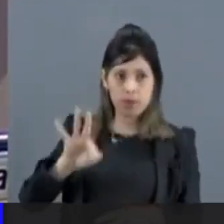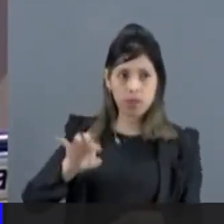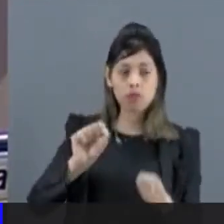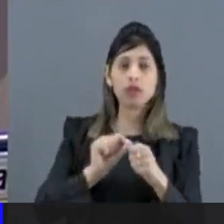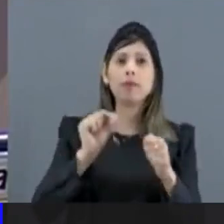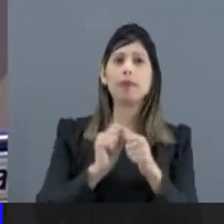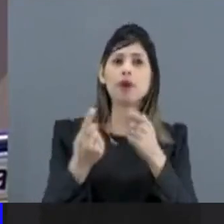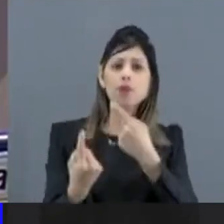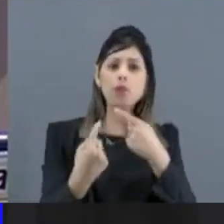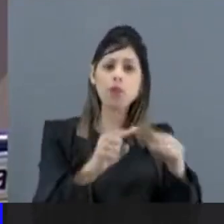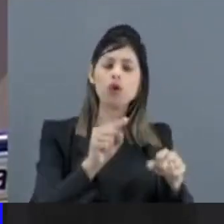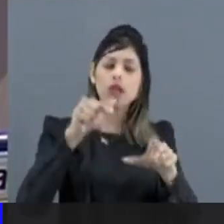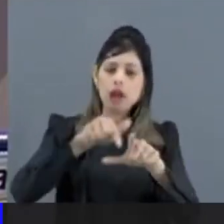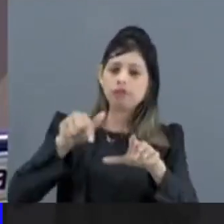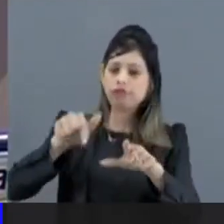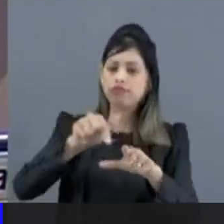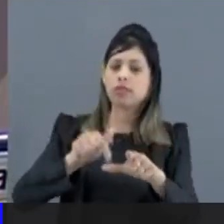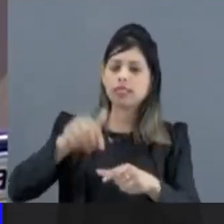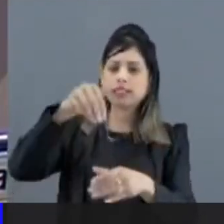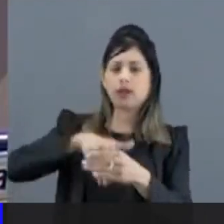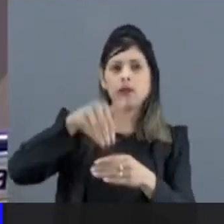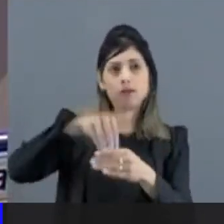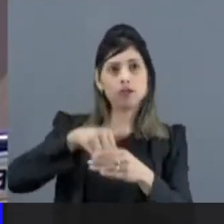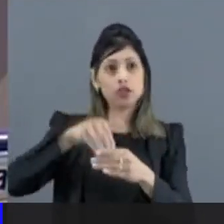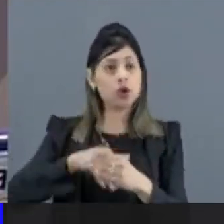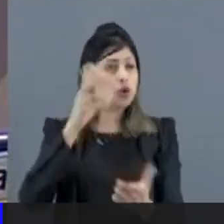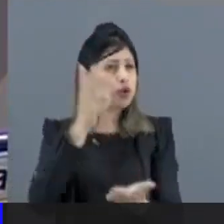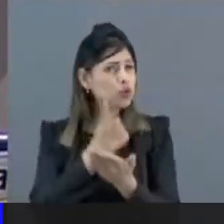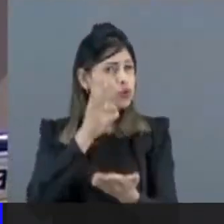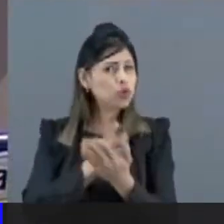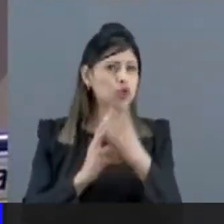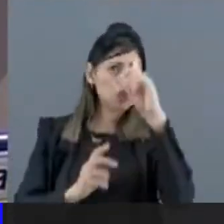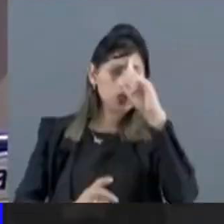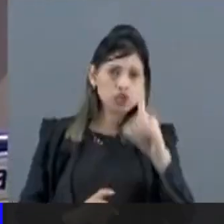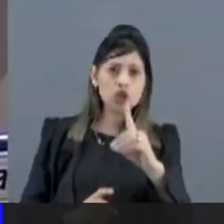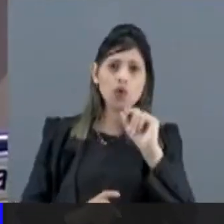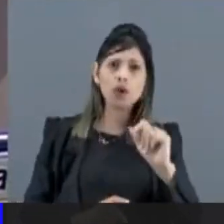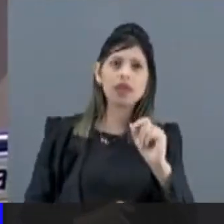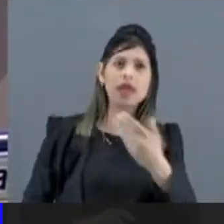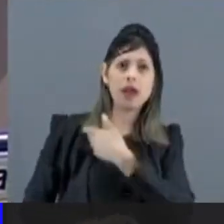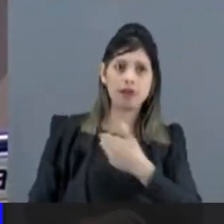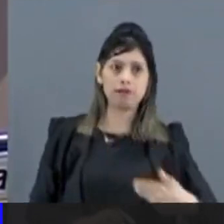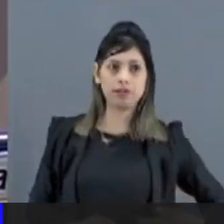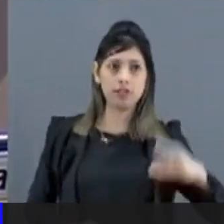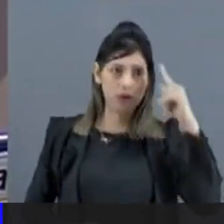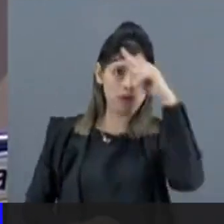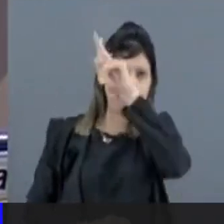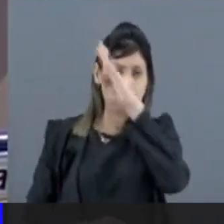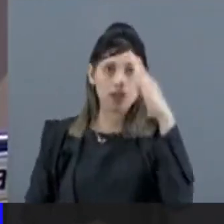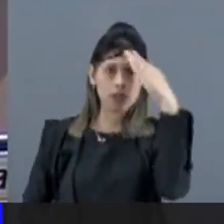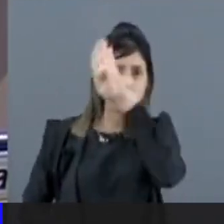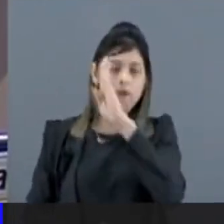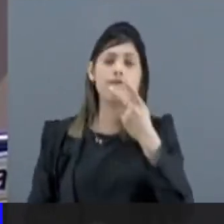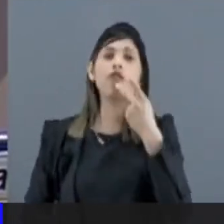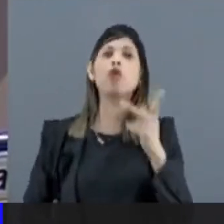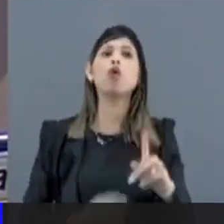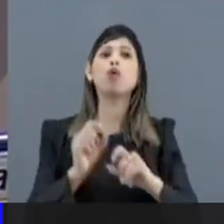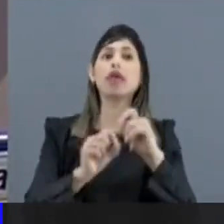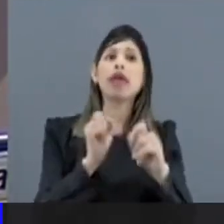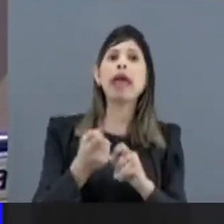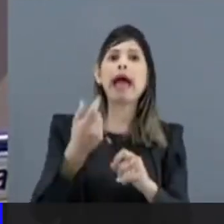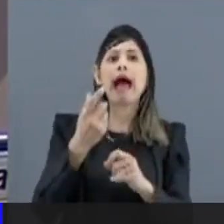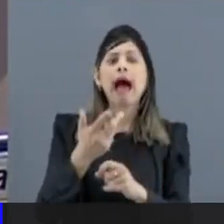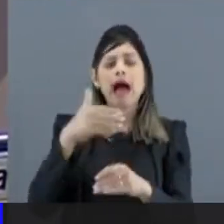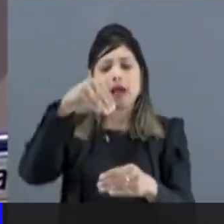eletrônicas no mesmo dia em que Jair bolsonaro publicava conteúdos questionando a segurança do pleito eleitoral